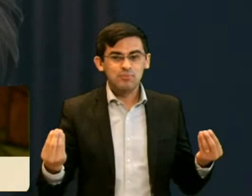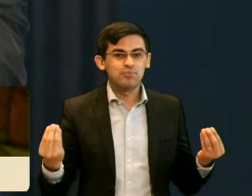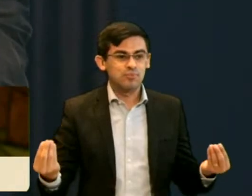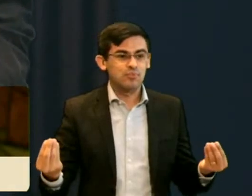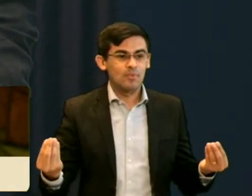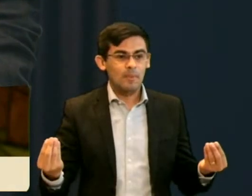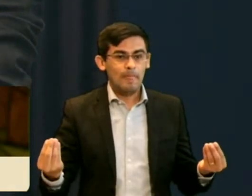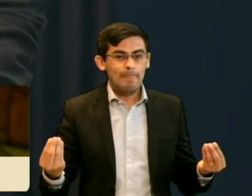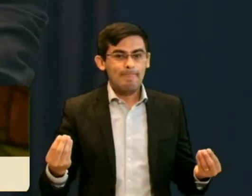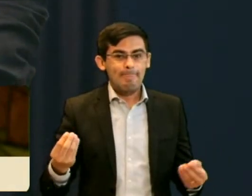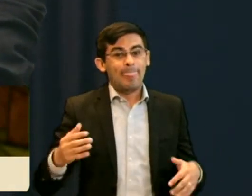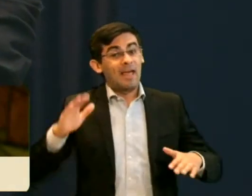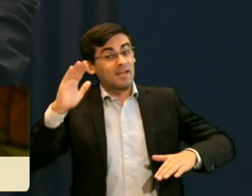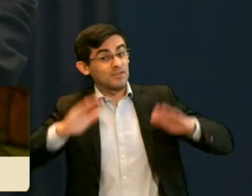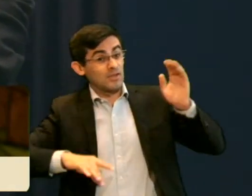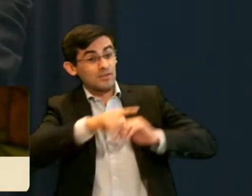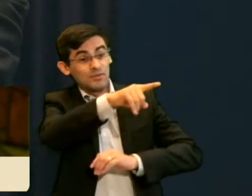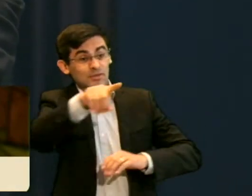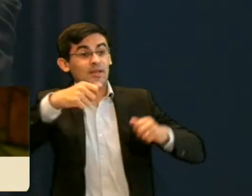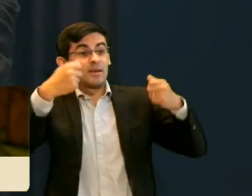Você precisa comprar um cachorro.